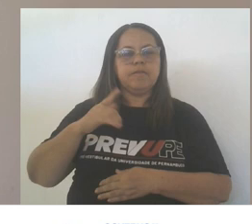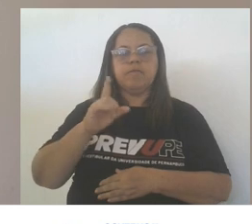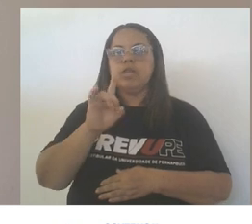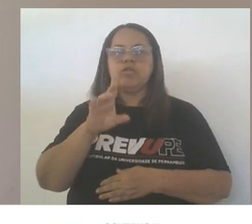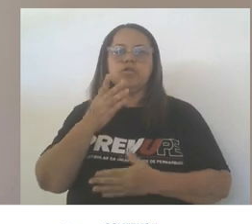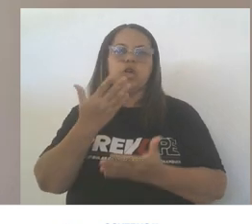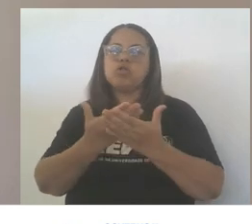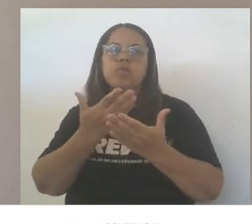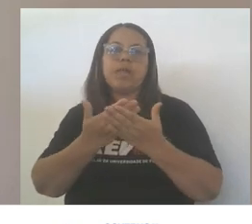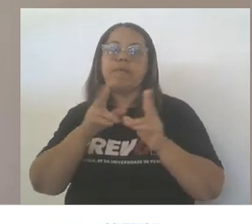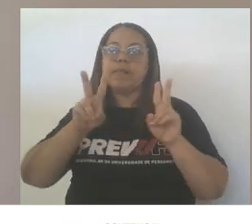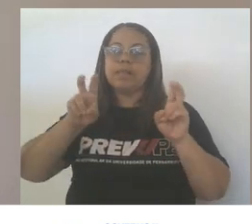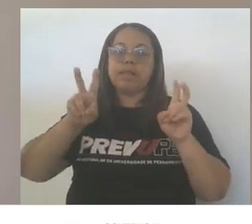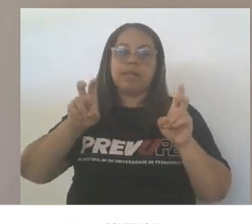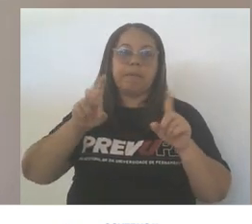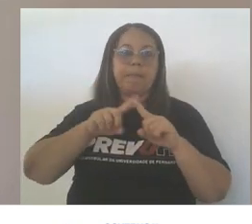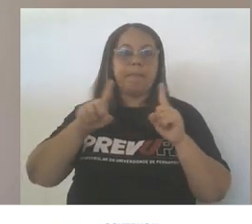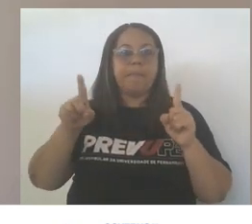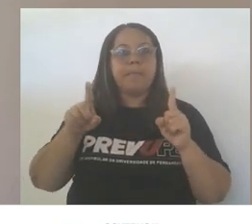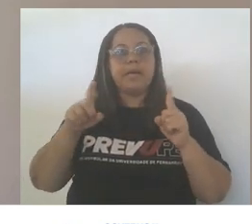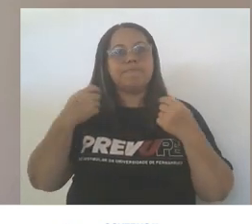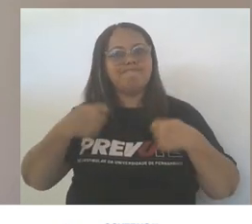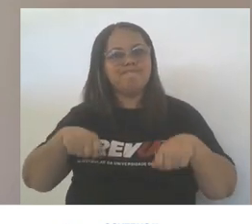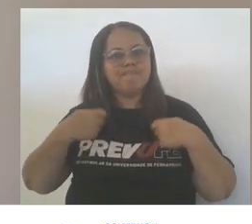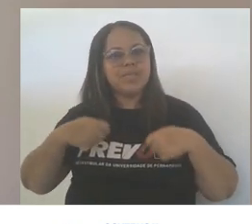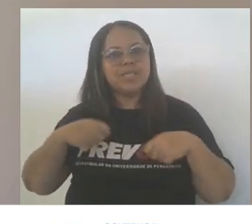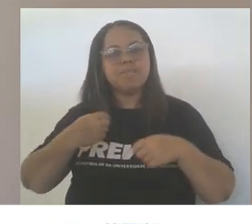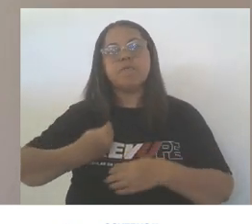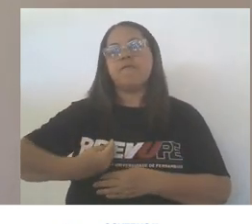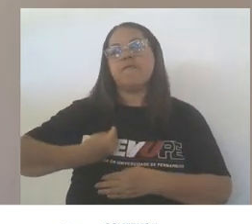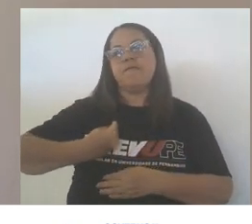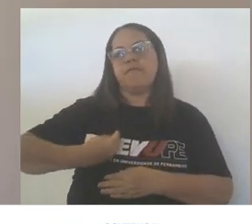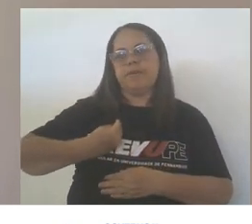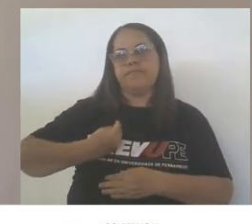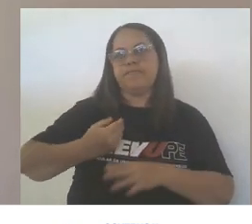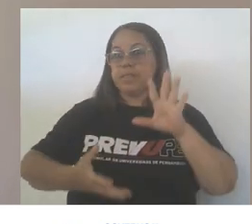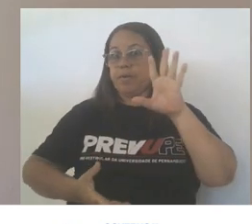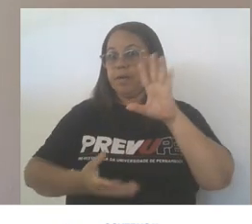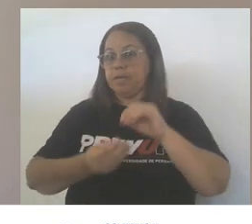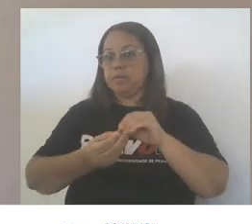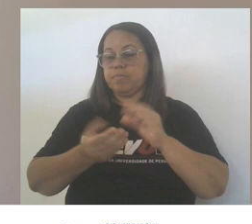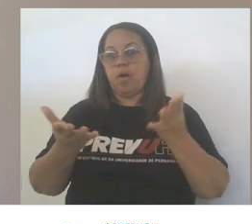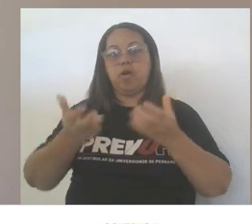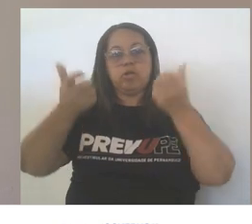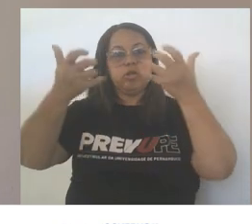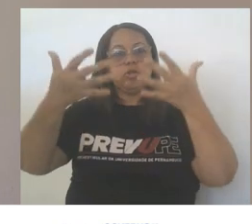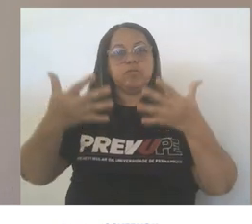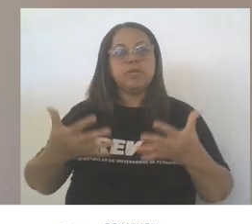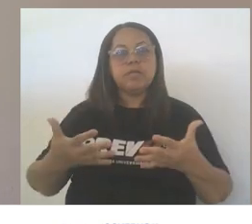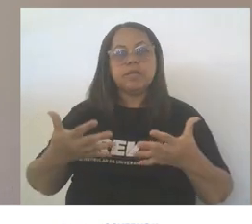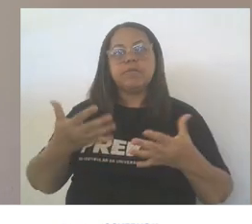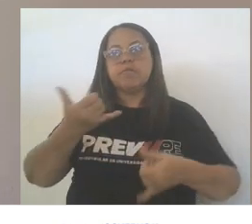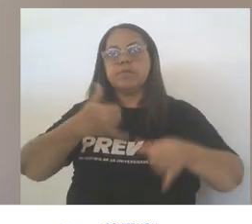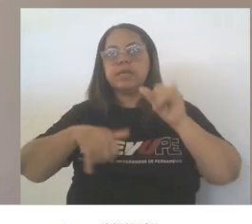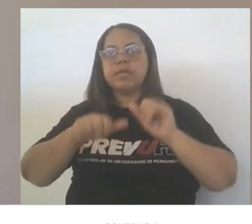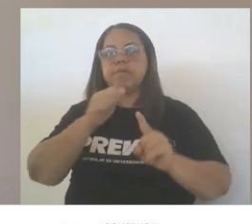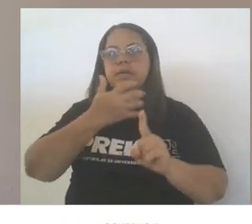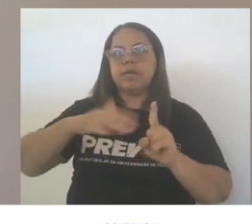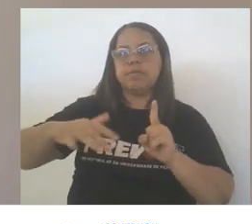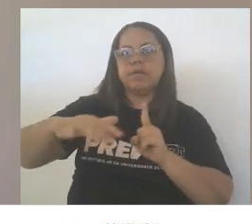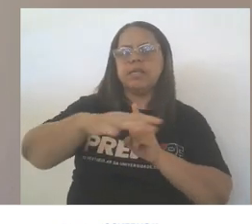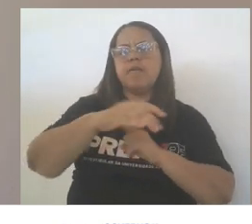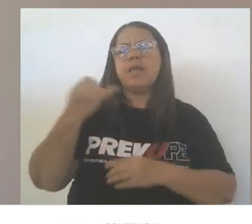de estudar esse tema. Na verdade, precisamos viver esse tema. Resumindo, hoje falamos sobre química ambiental e da